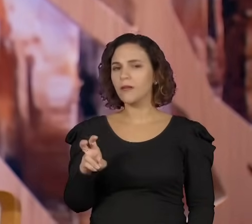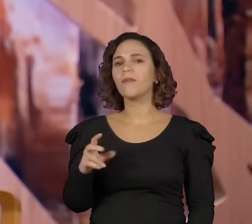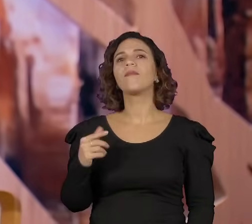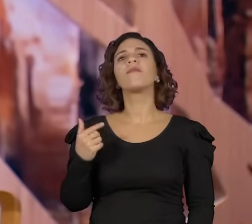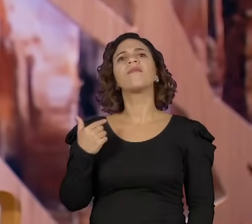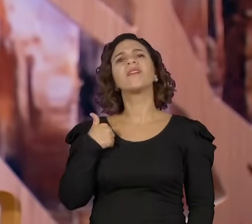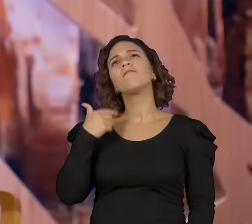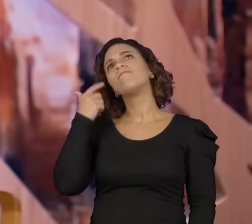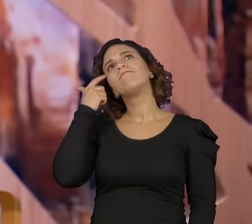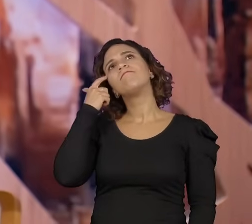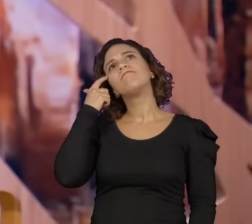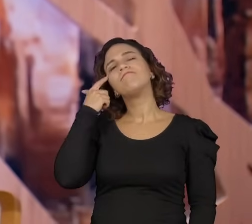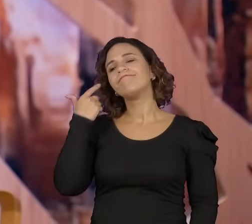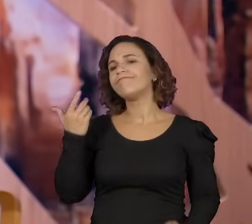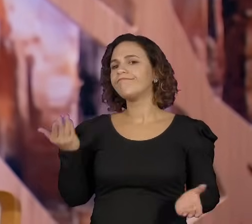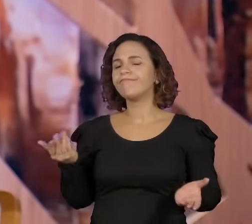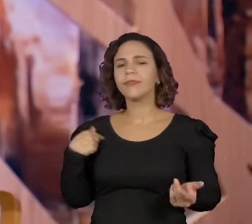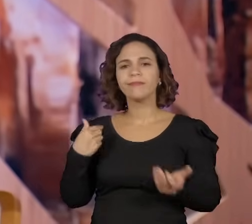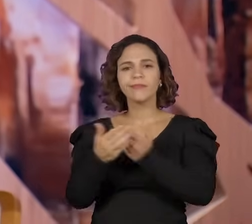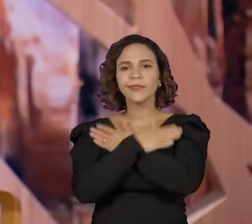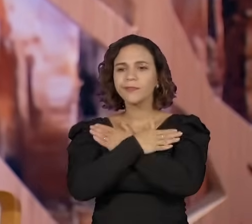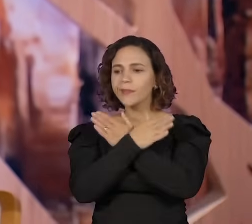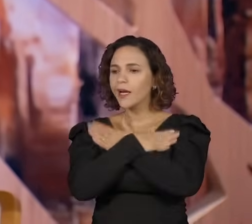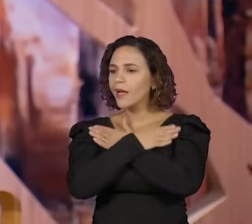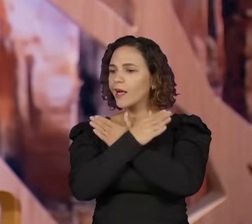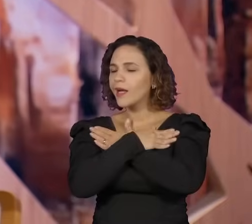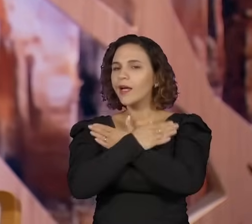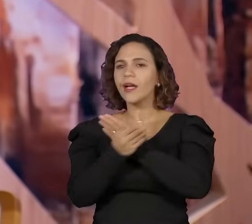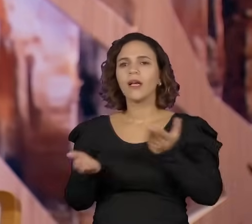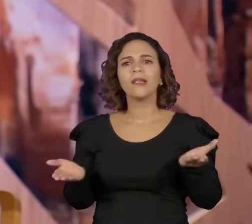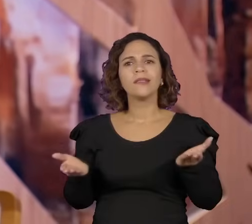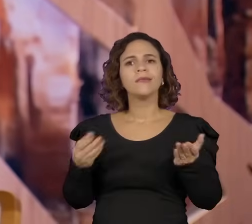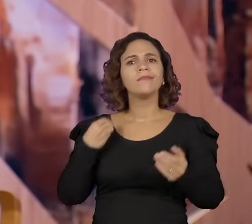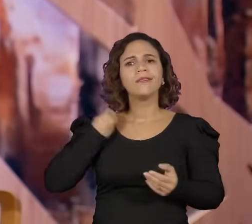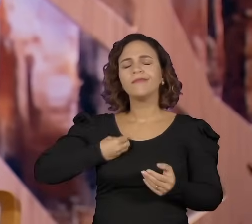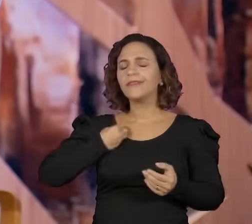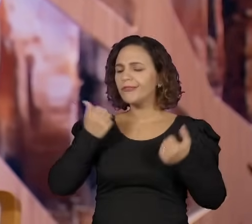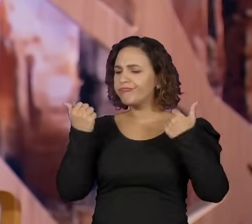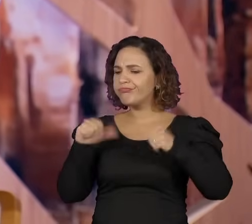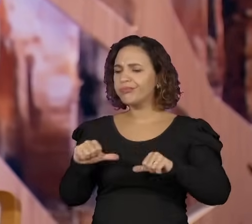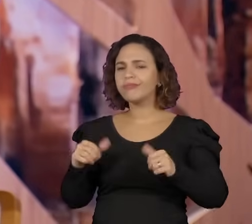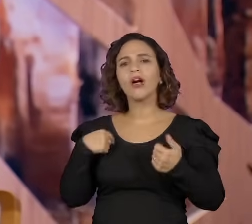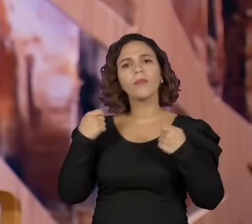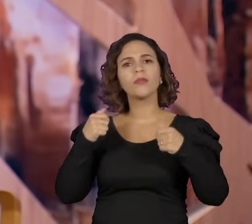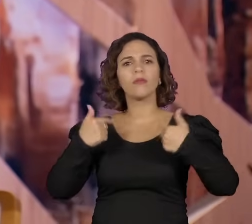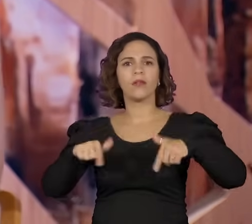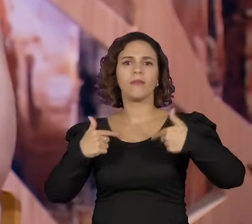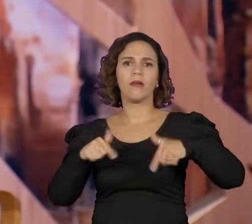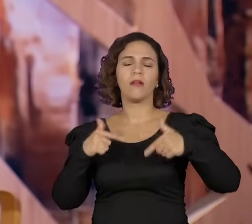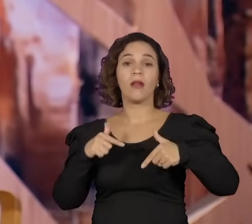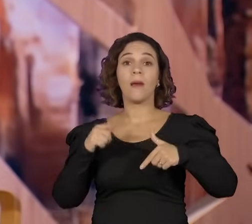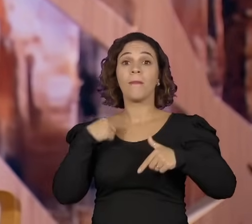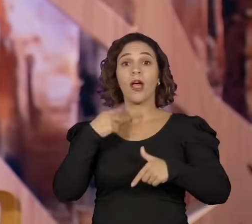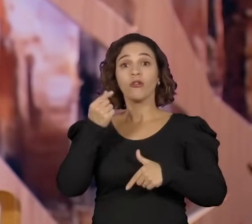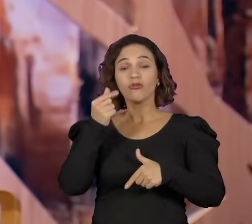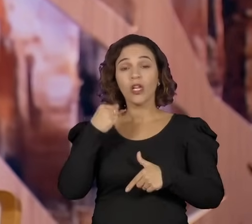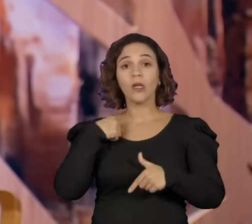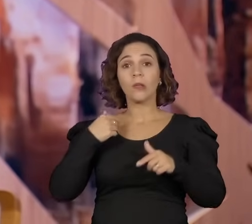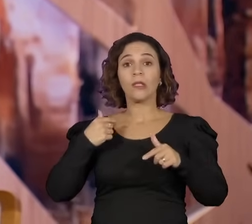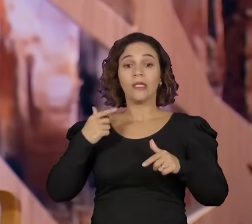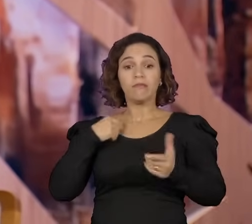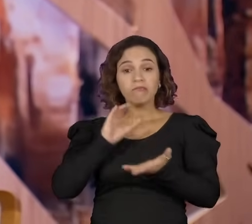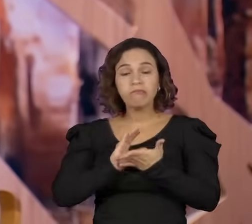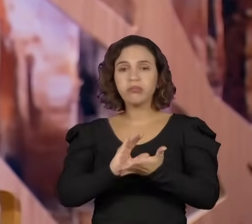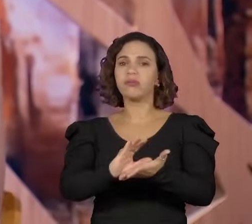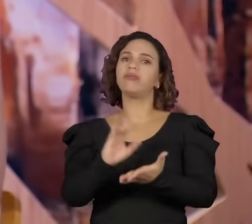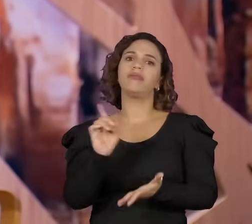falar, putz, tô lascada, desempregada. Nada tá dando certo, eu preciso de um trabalho que eu não preciso investir mais dinheiro para trabalhar,